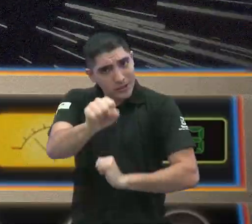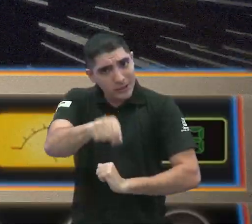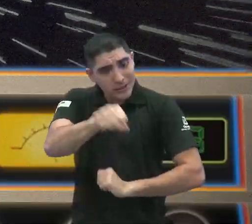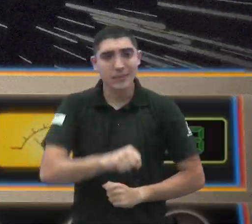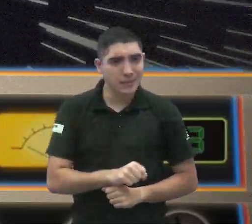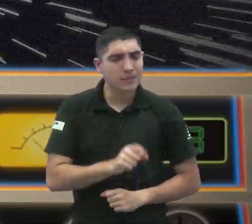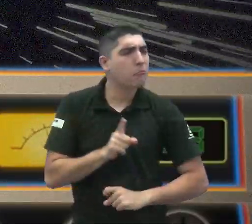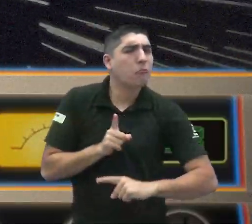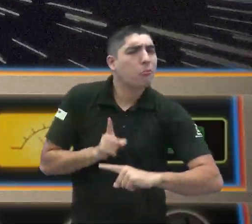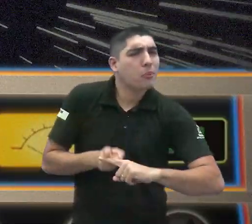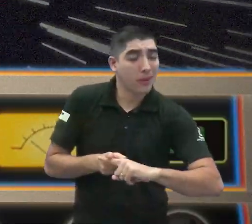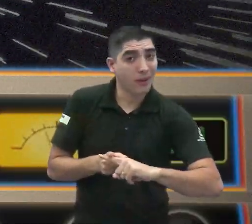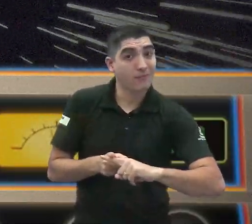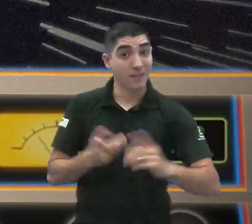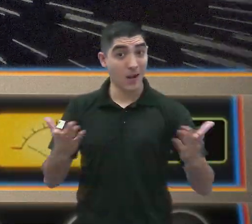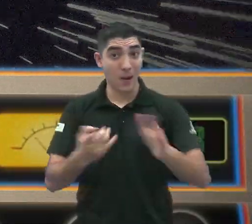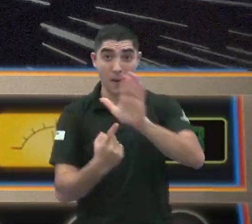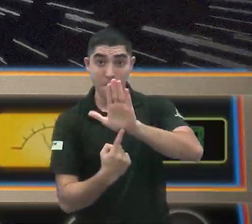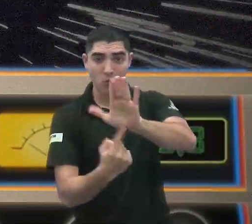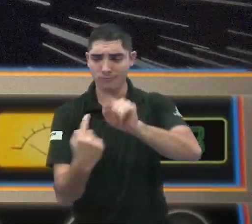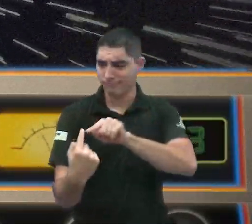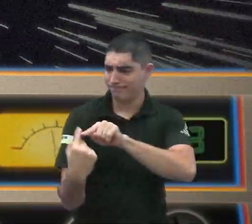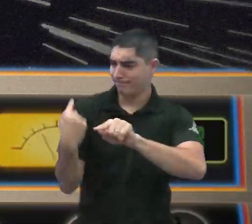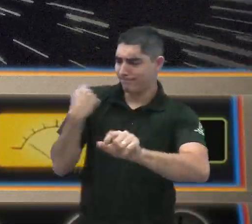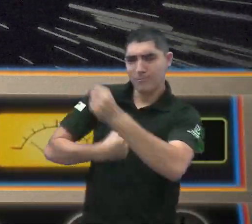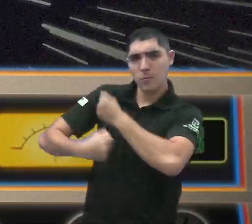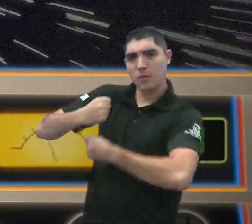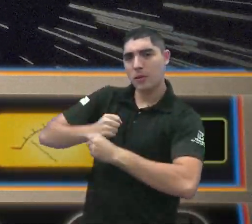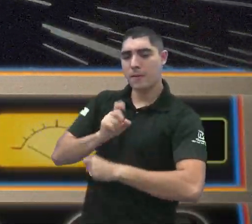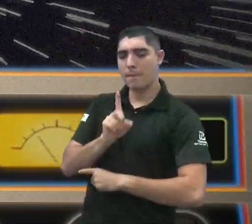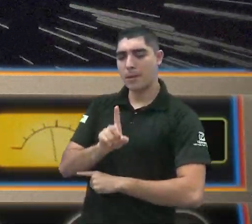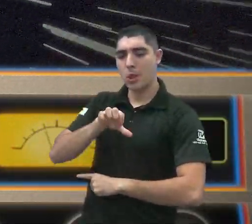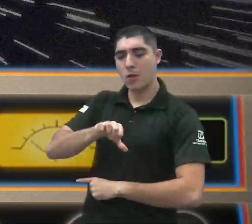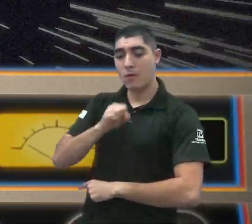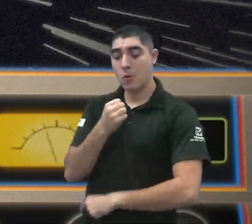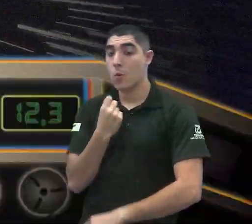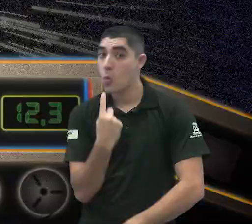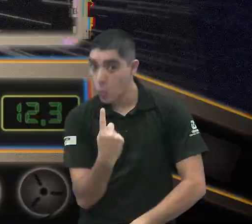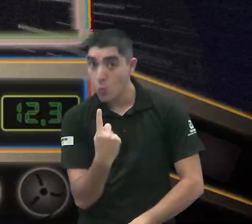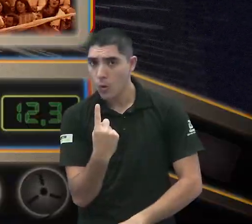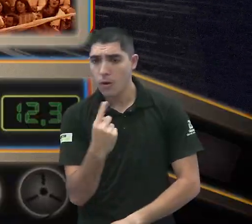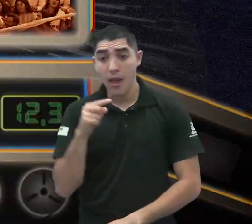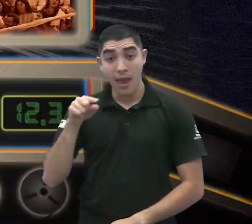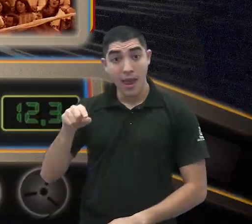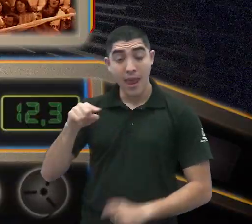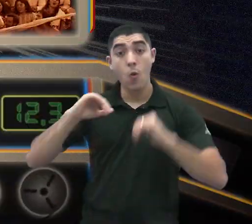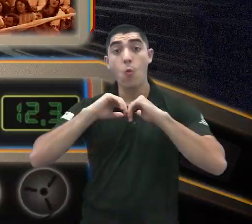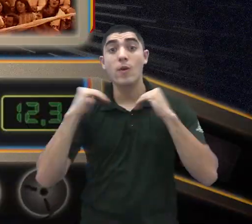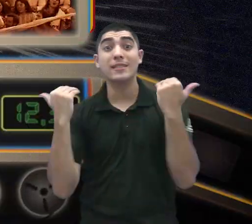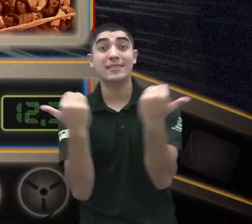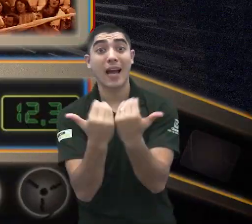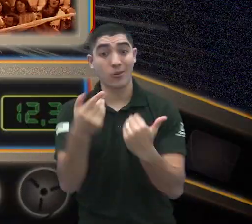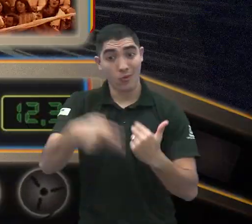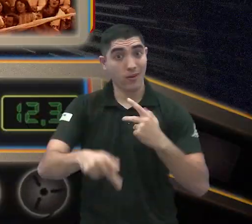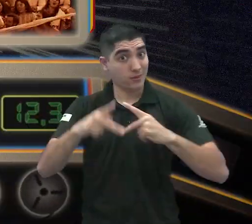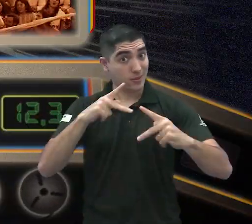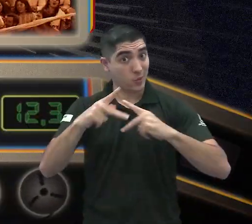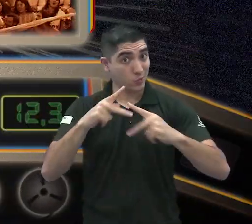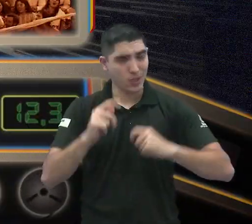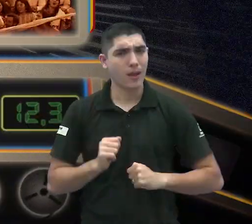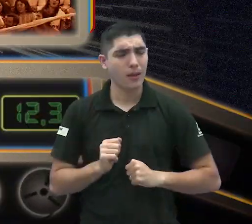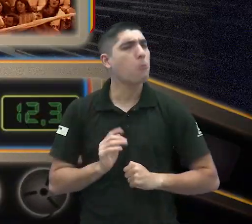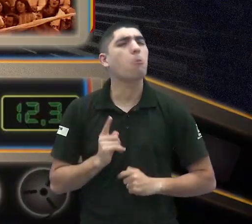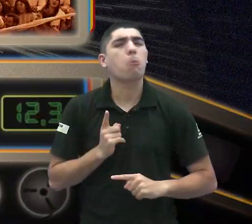com esporte. Isso porque vamos voltar para 1981, mais precisamente para o Estádio